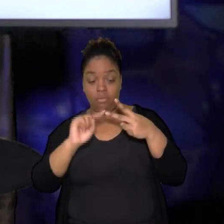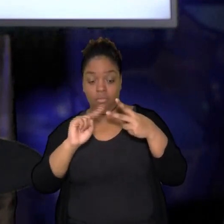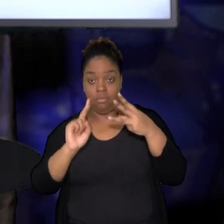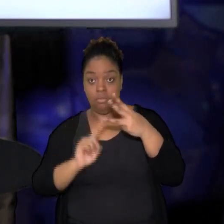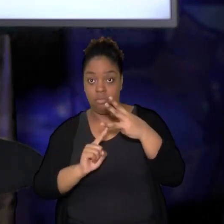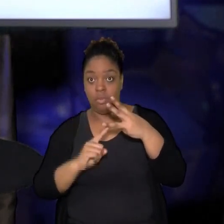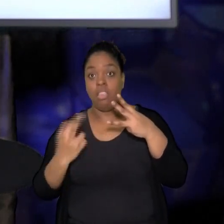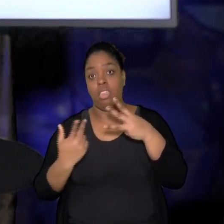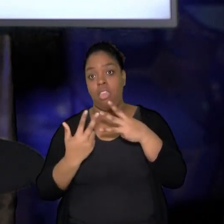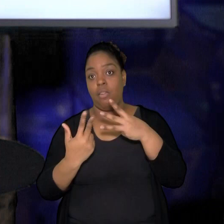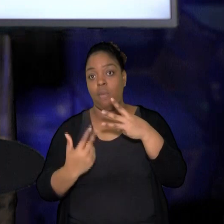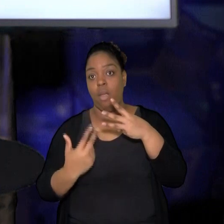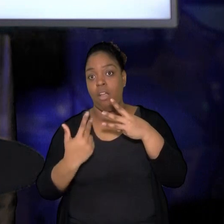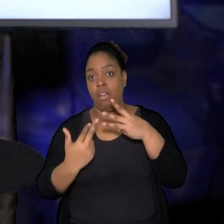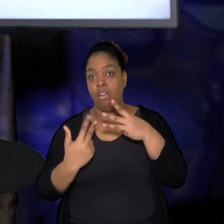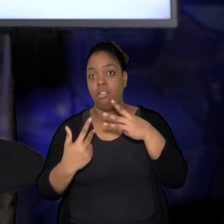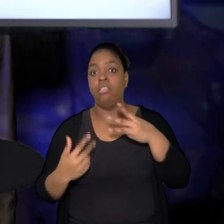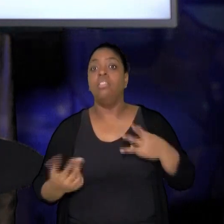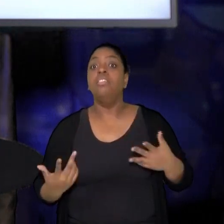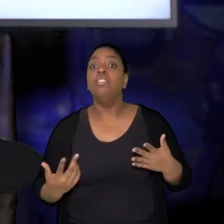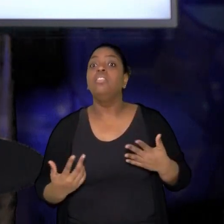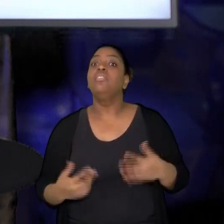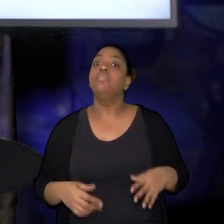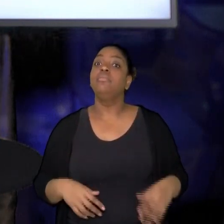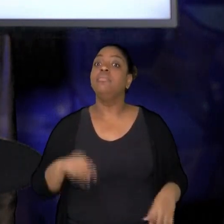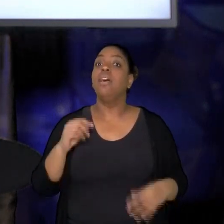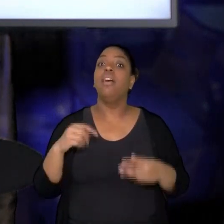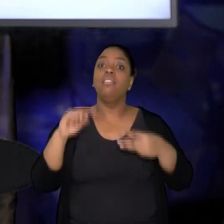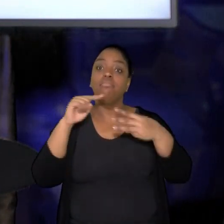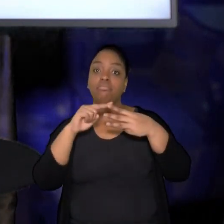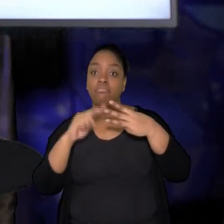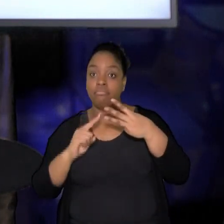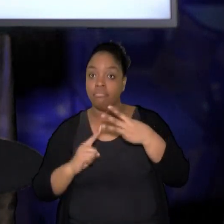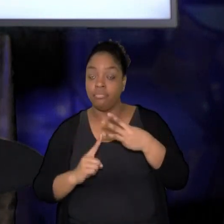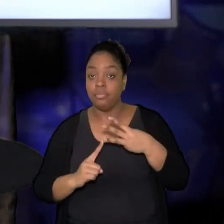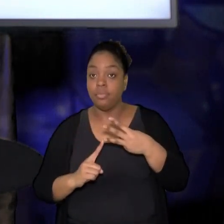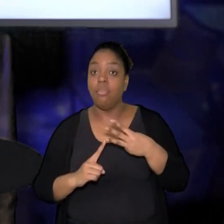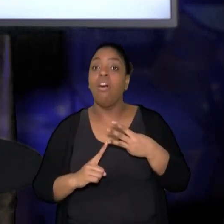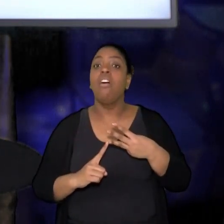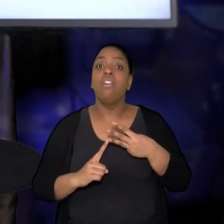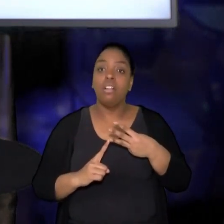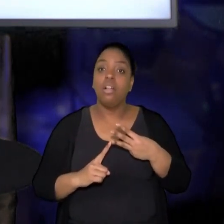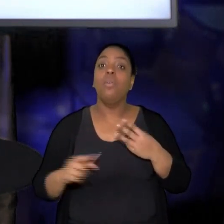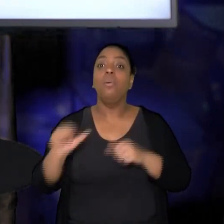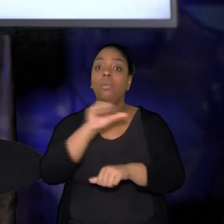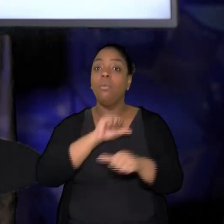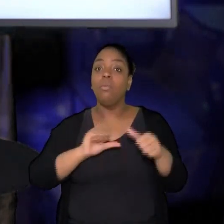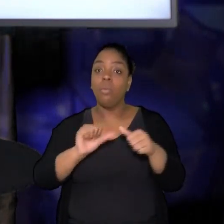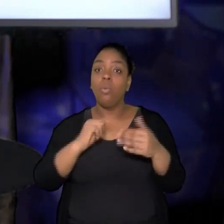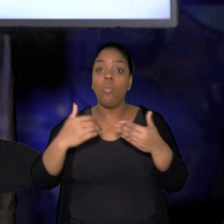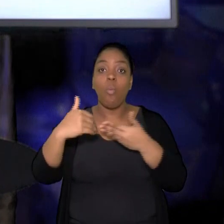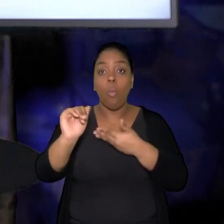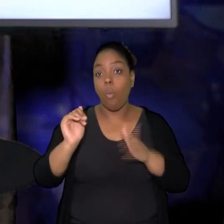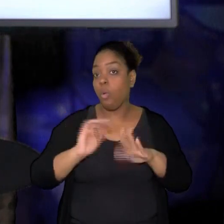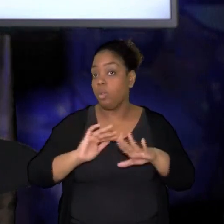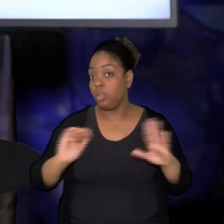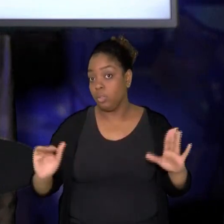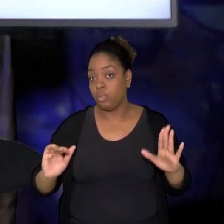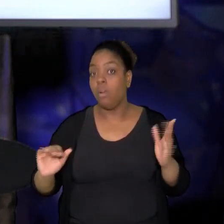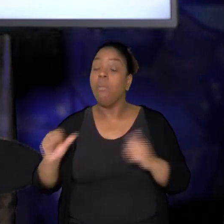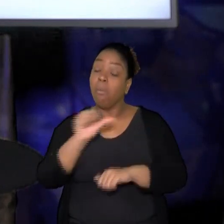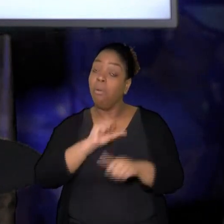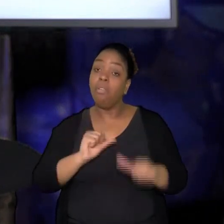temos io e trocamos apenas a letrinha do começo das palavras e transformamos em